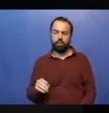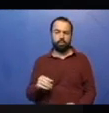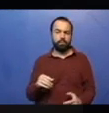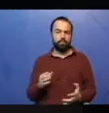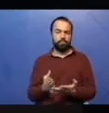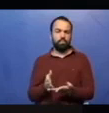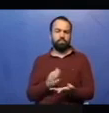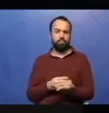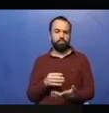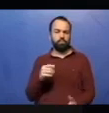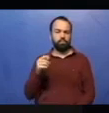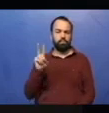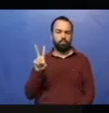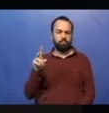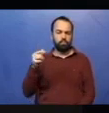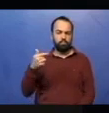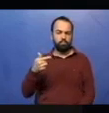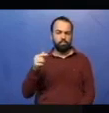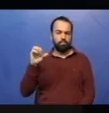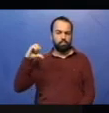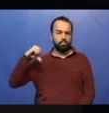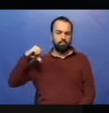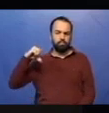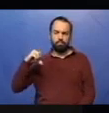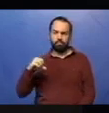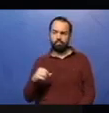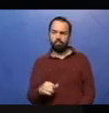página 279.